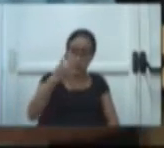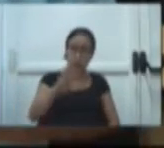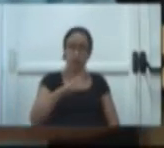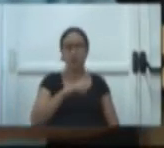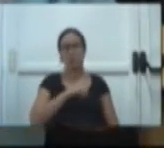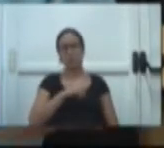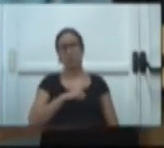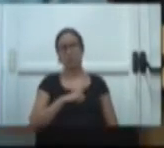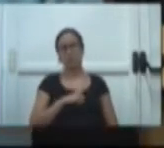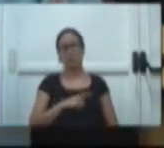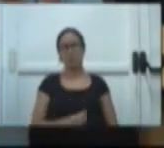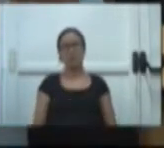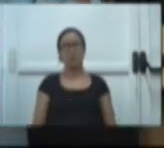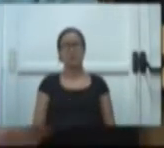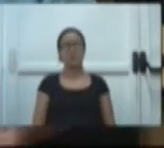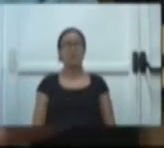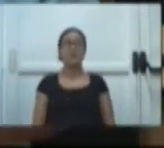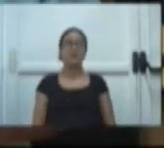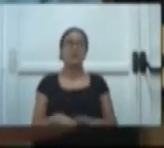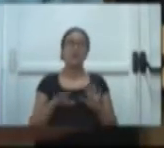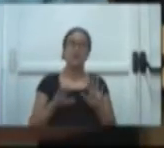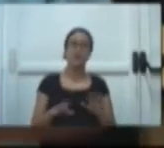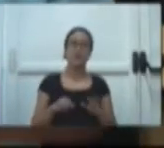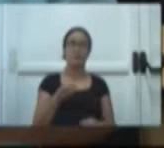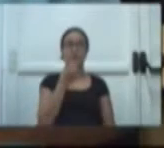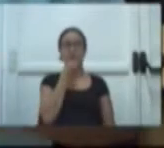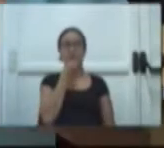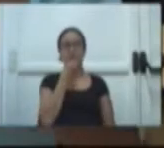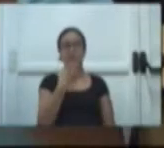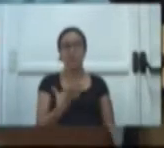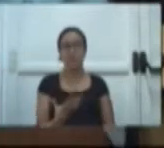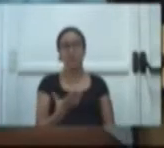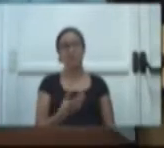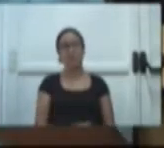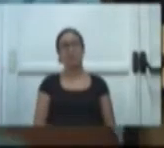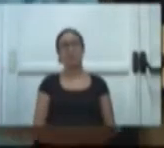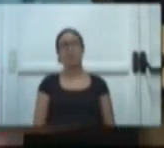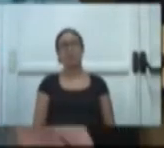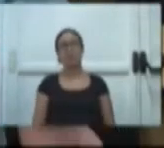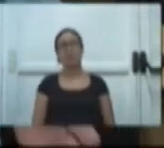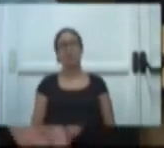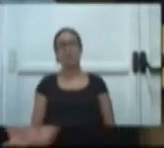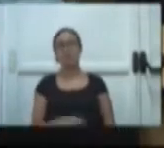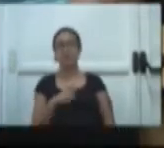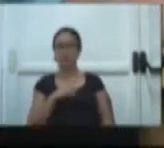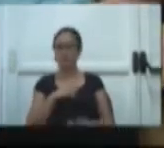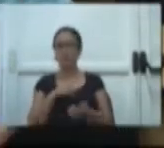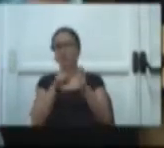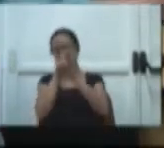Então, graças a Deus, ela foi atendida, ela fez um hemograma, não deu